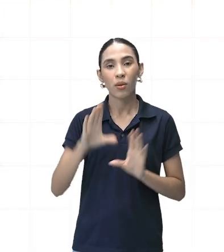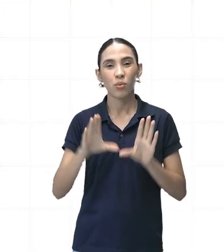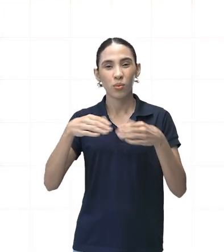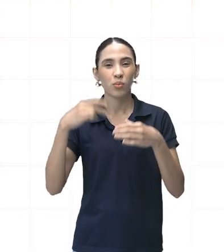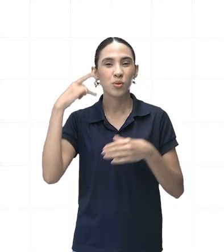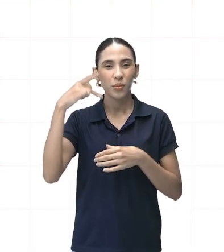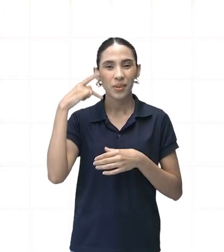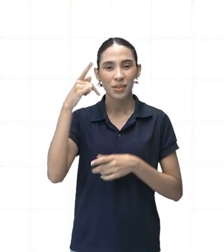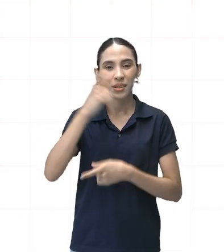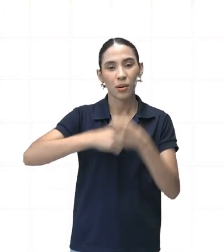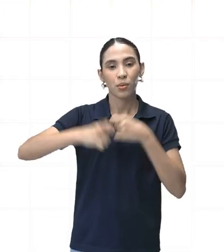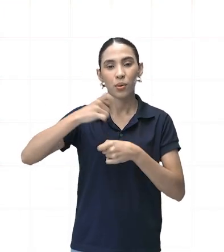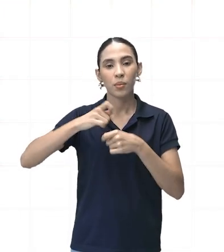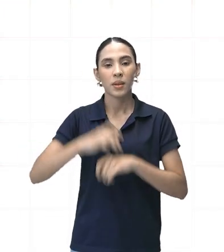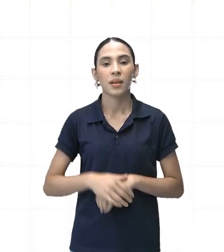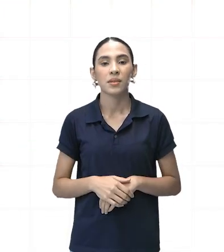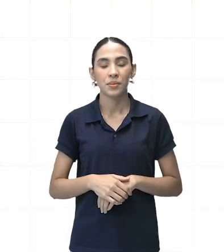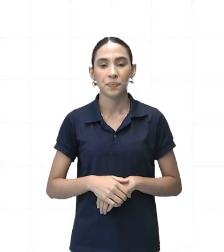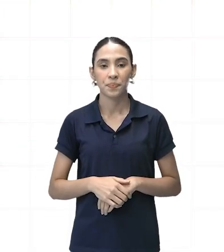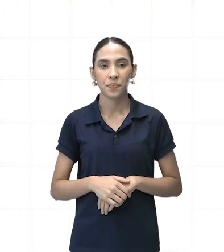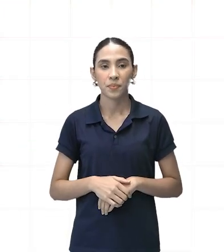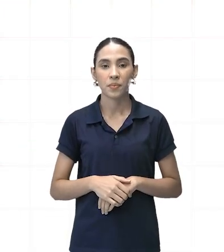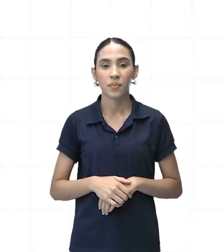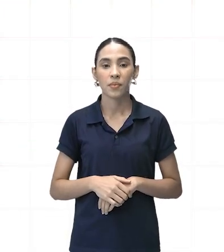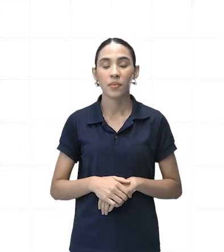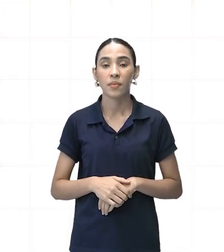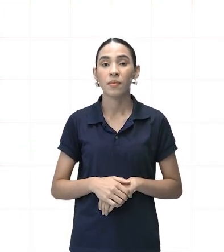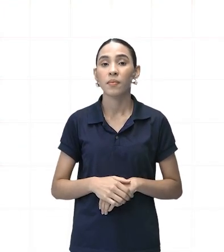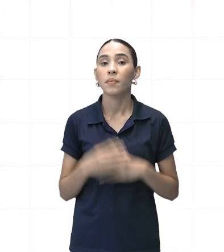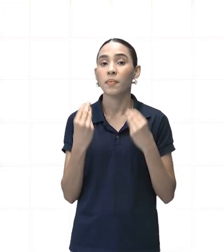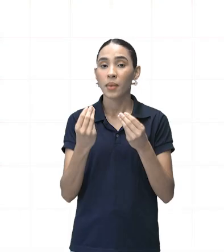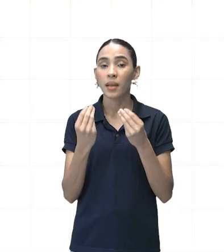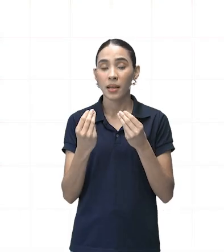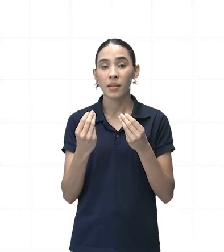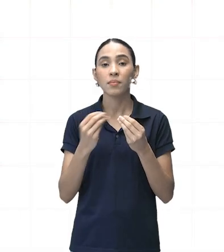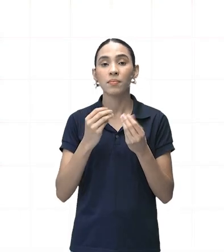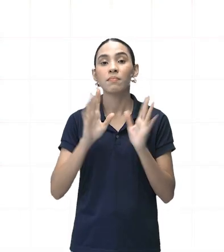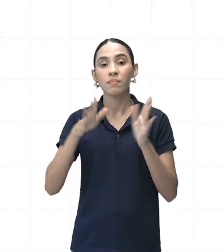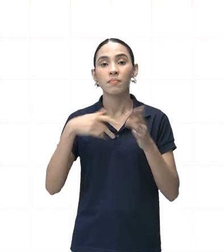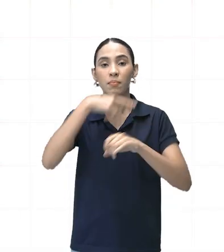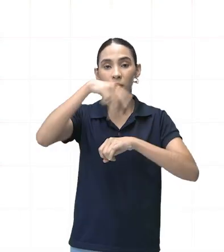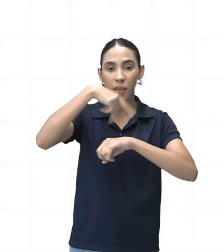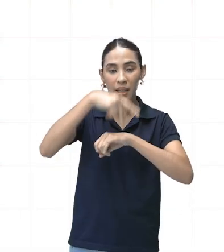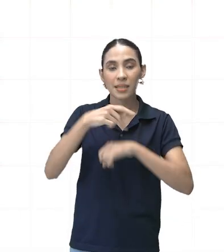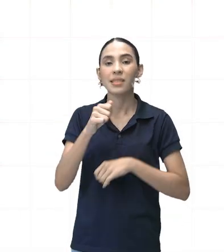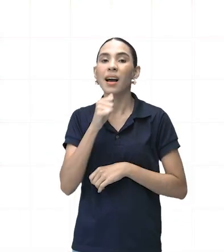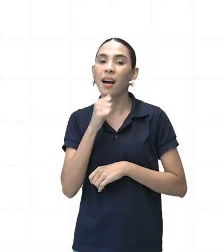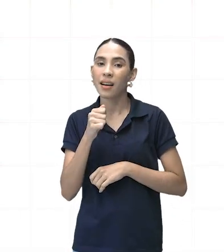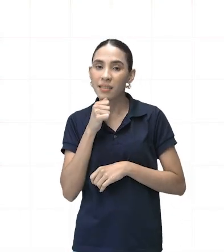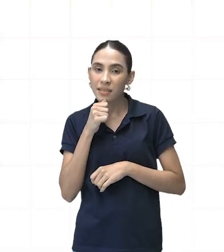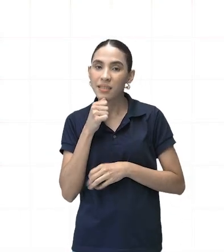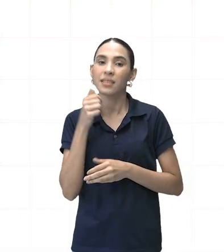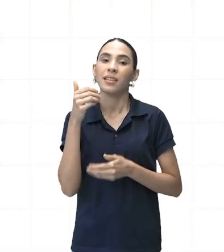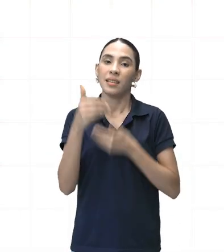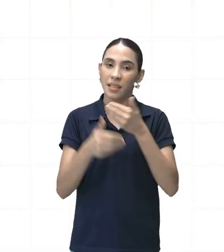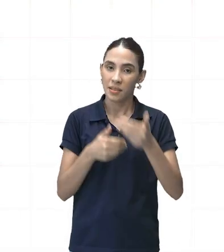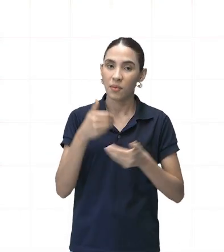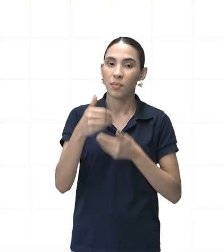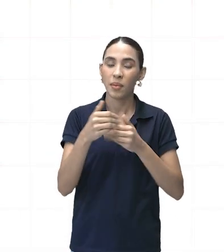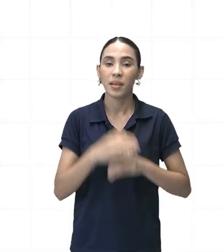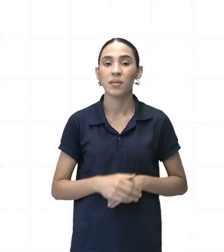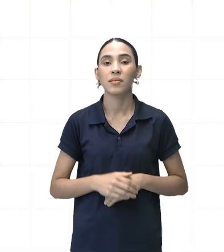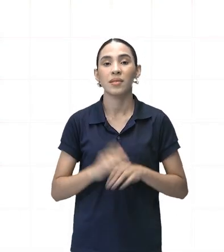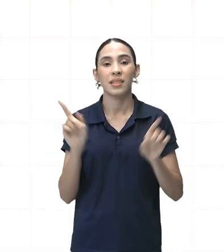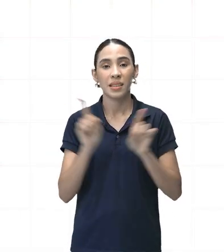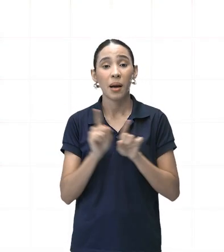políticas econômicas para países que ainda estão em desenvolvimento, e